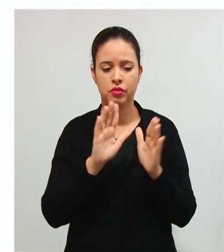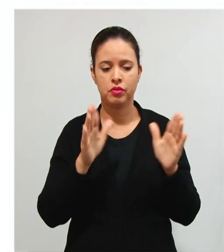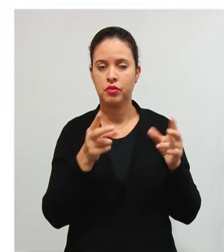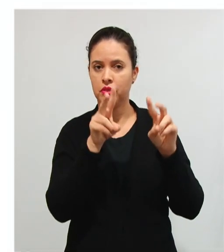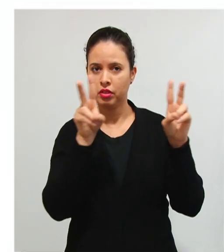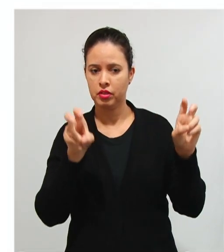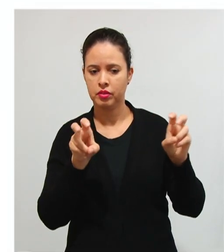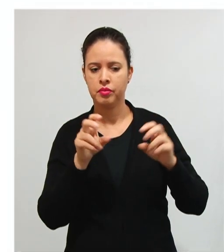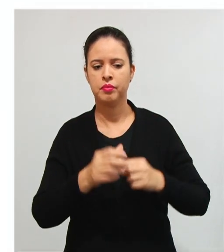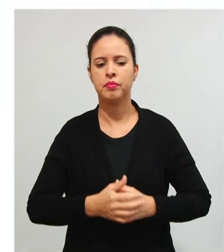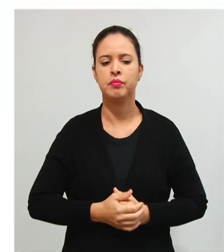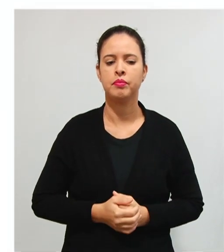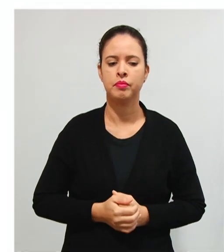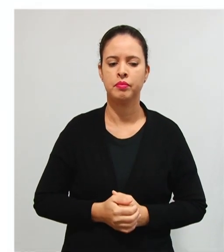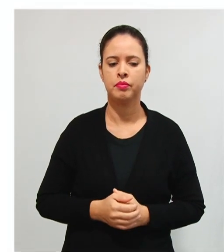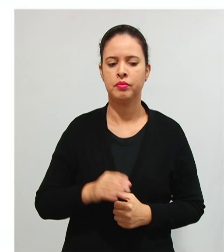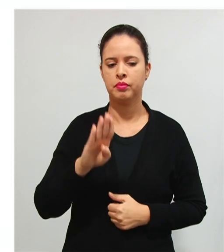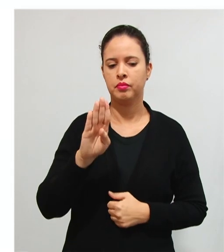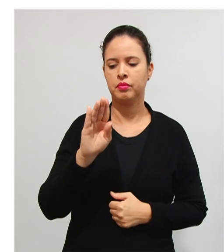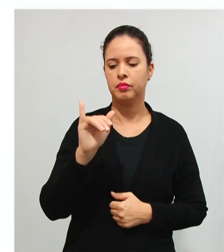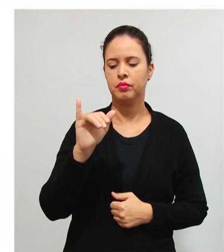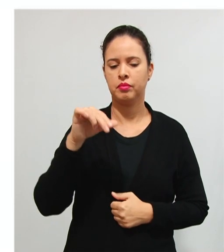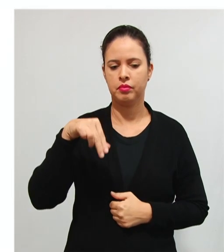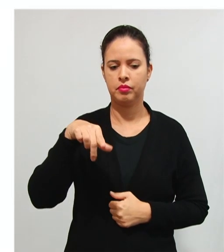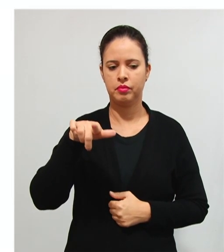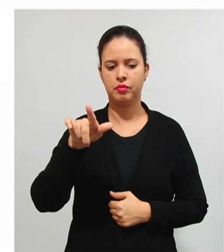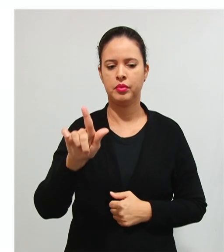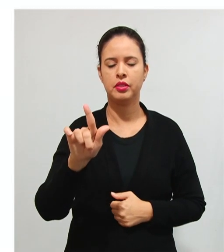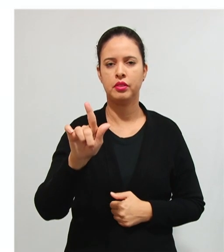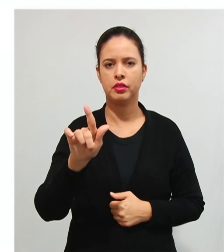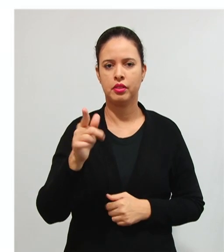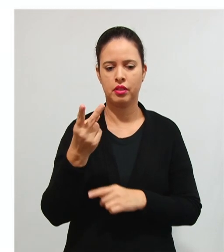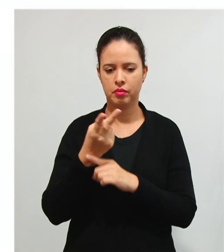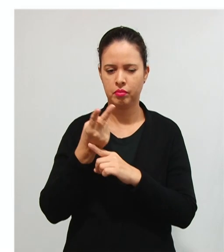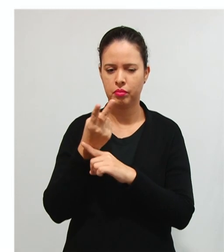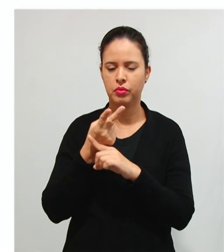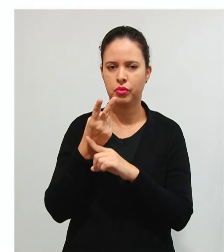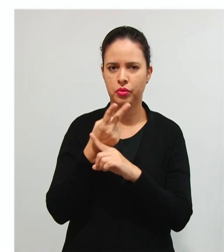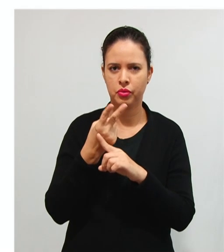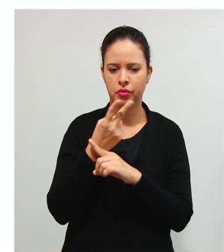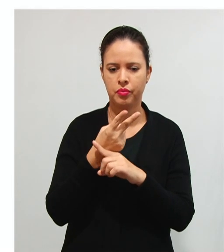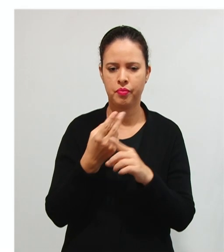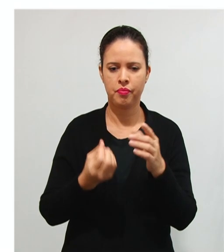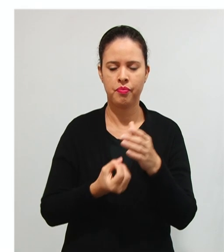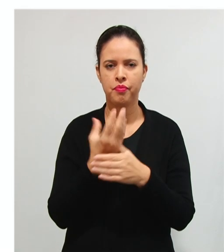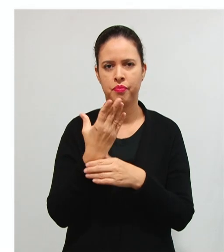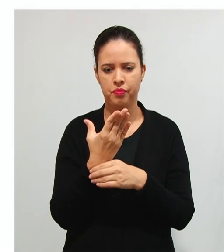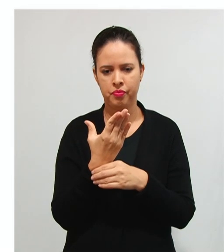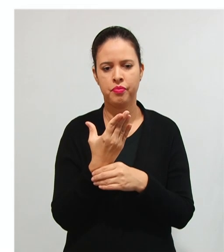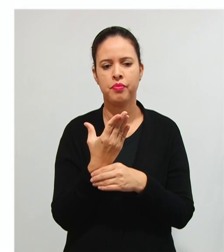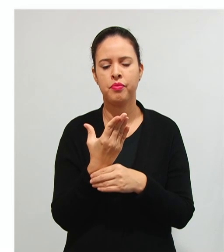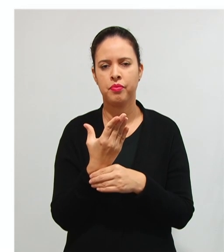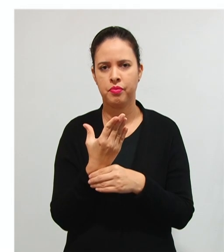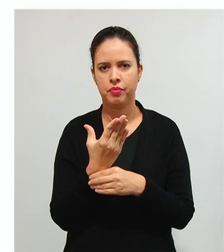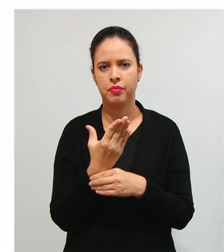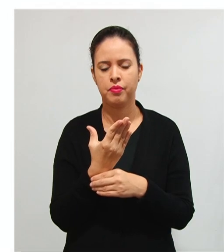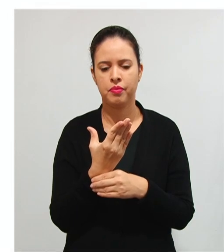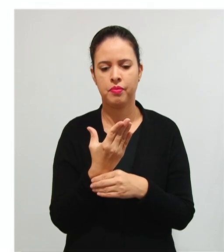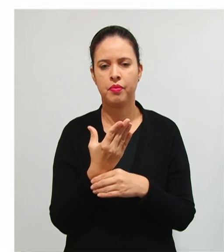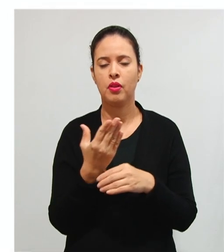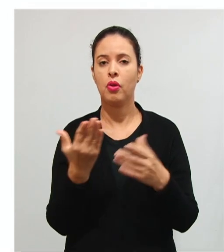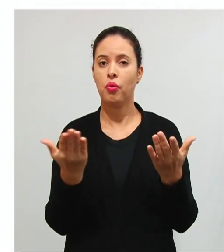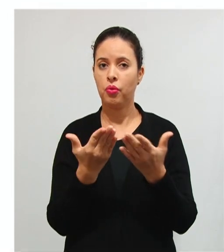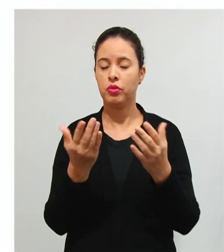tema. O Bing, uma alternativa de ferramenta de busca, mas criada pela Microsoft, e